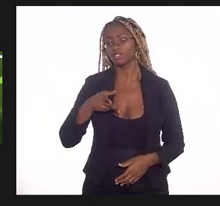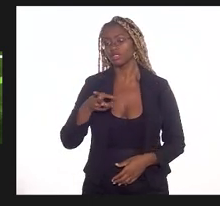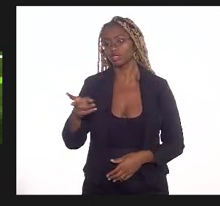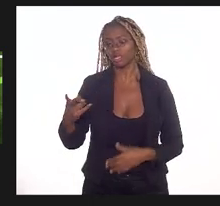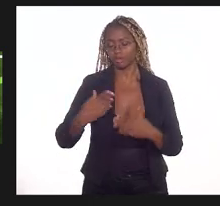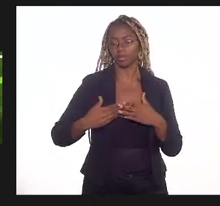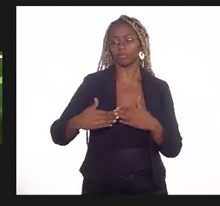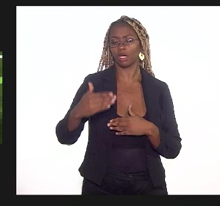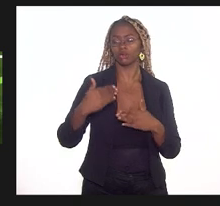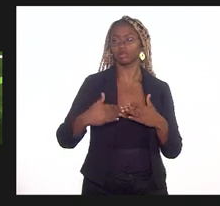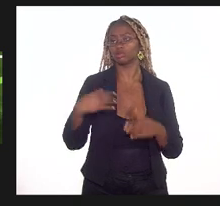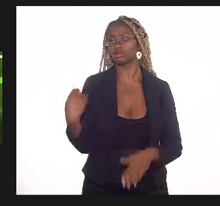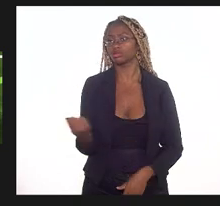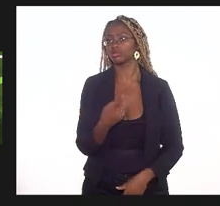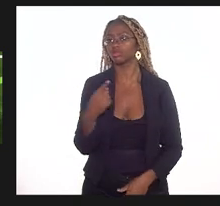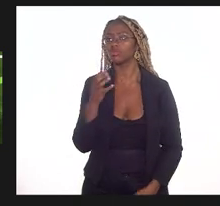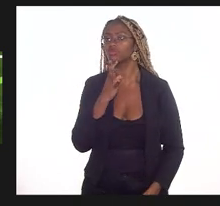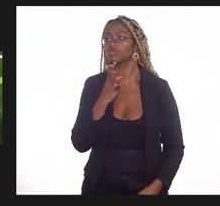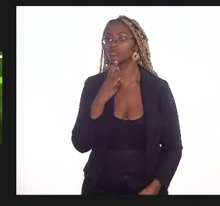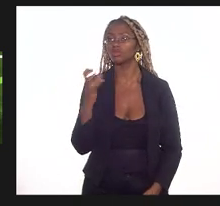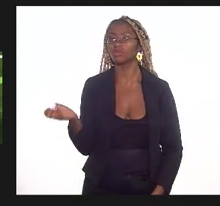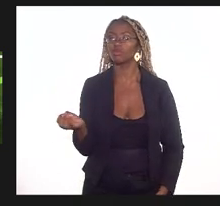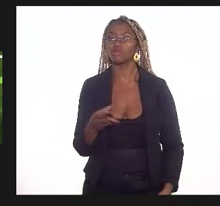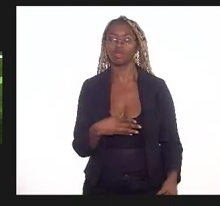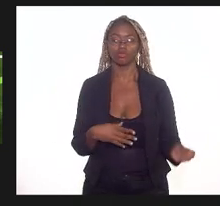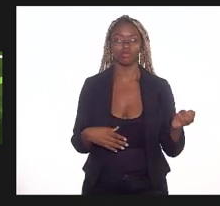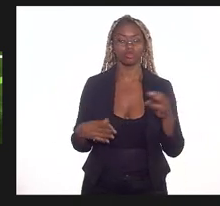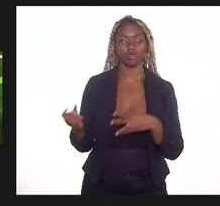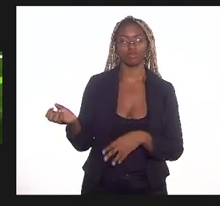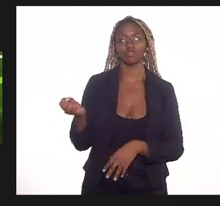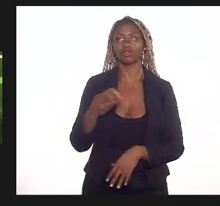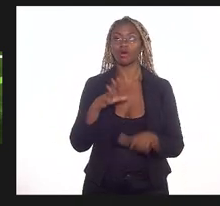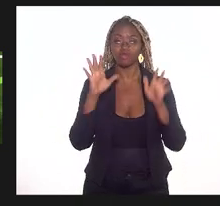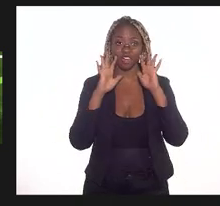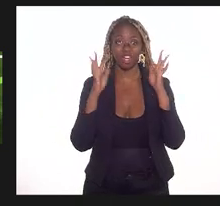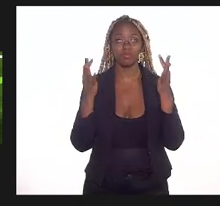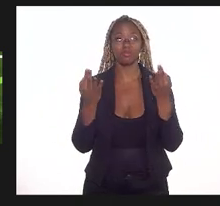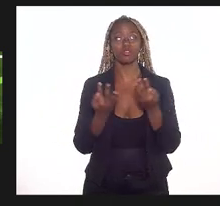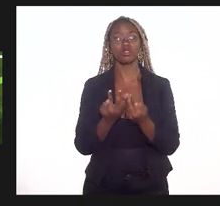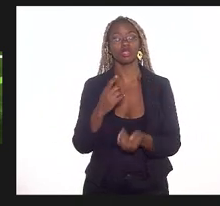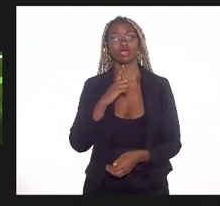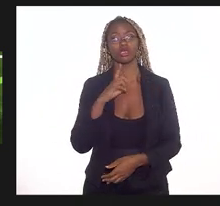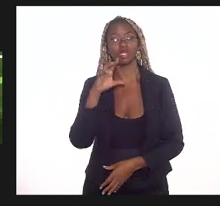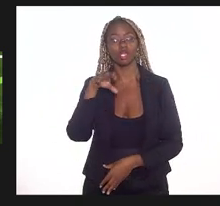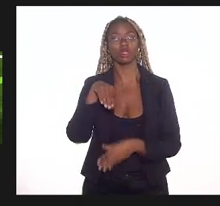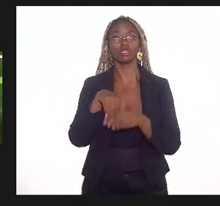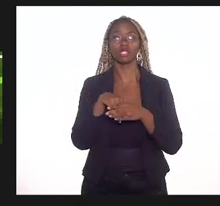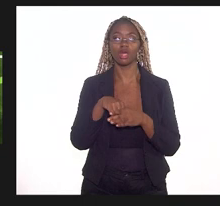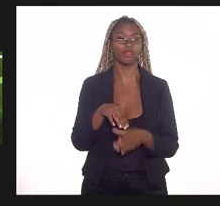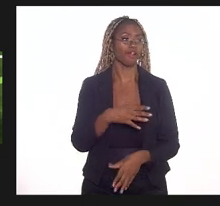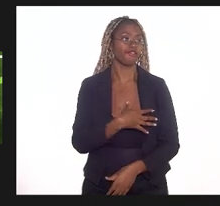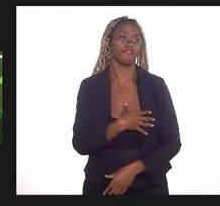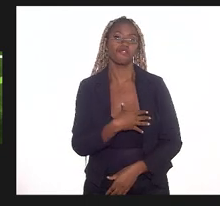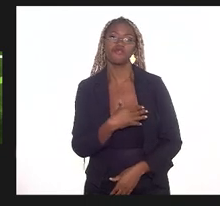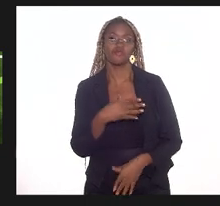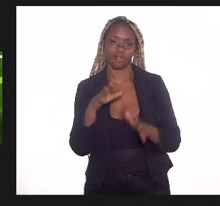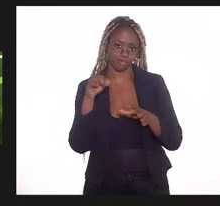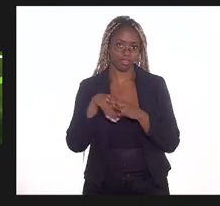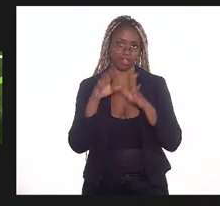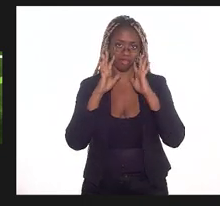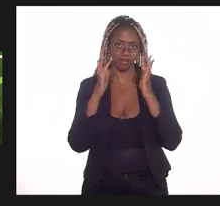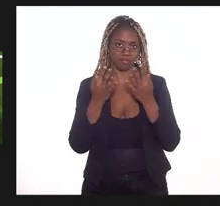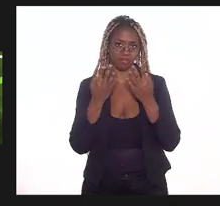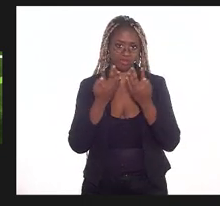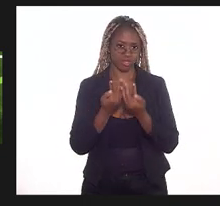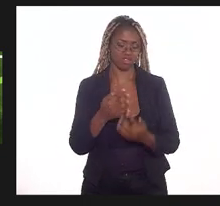infelizmente, novos casos, famílias que possuem dentro do seu seio né, ou um filho, um sobrinho, um neto que